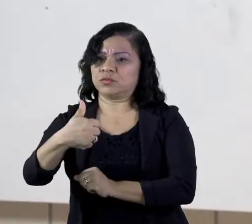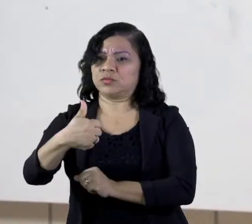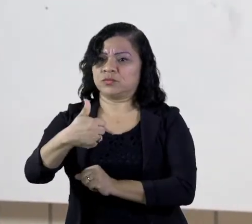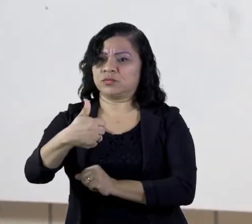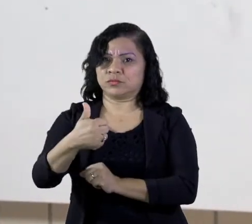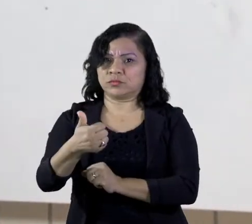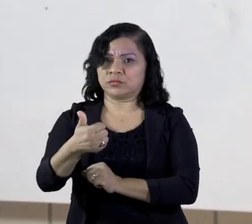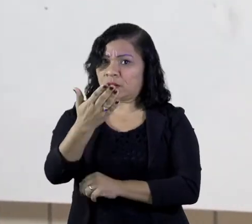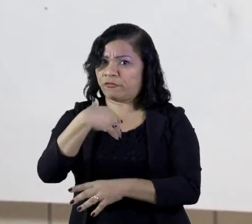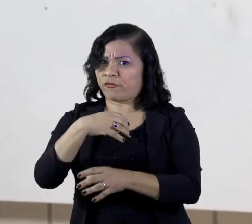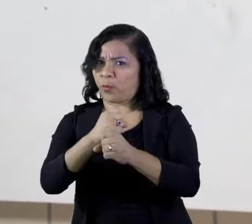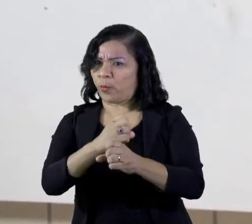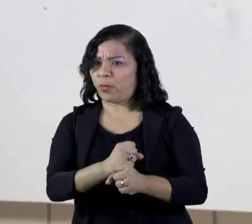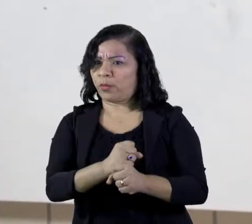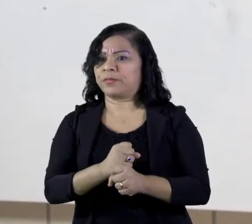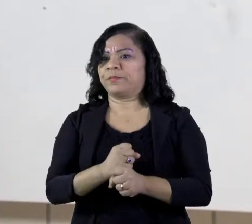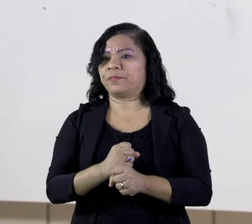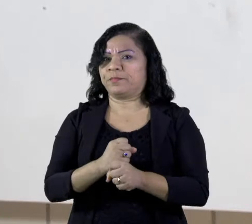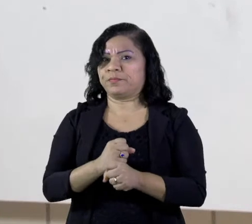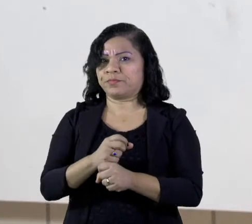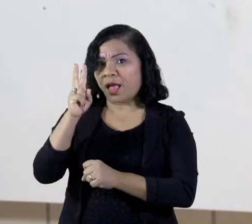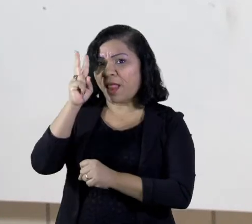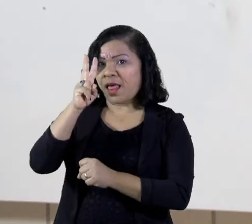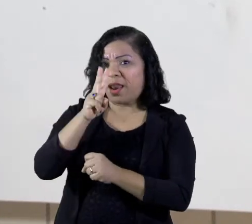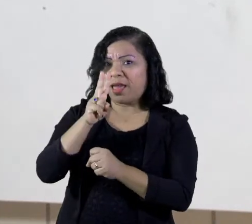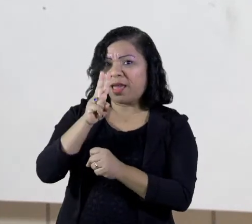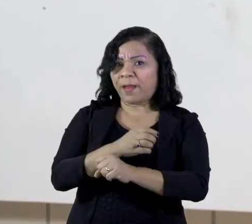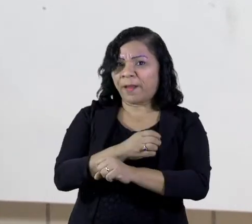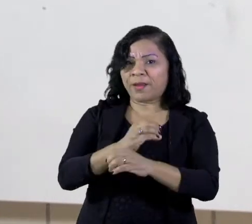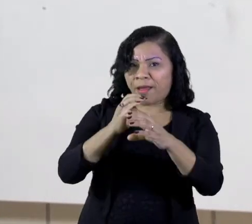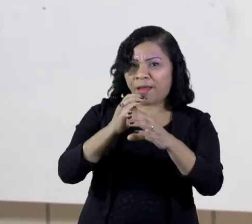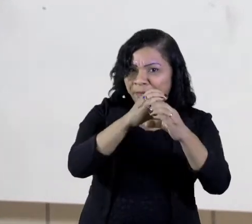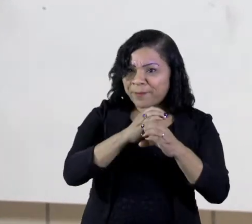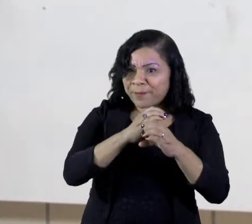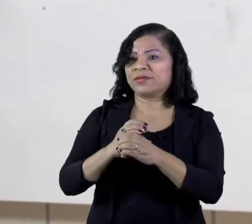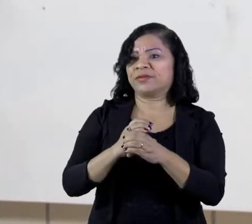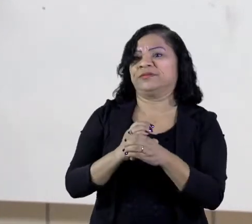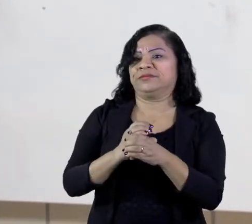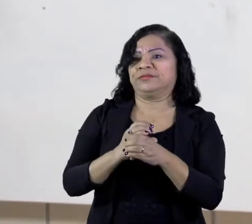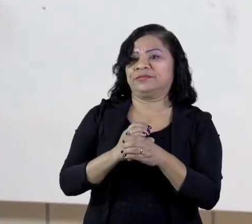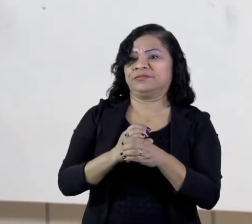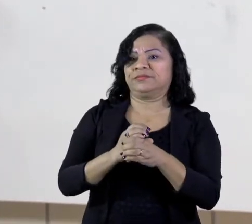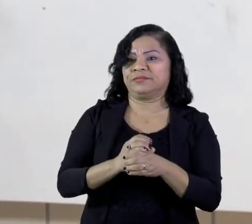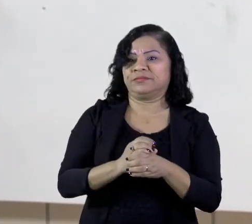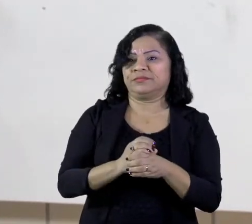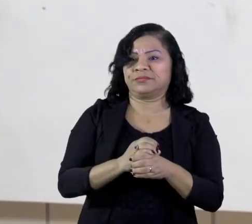operação? Então, ó, lembra das bolinhas? 1, 2,